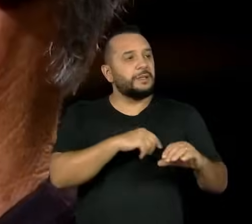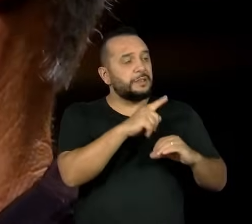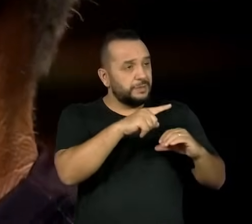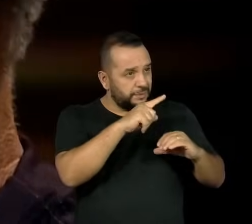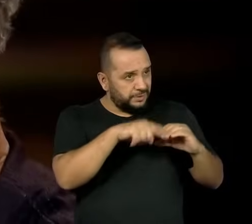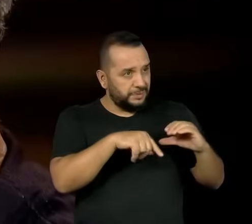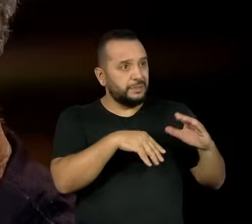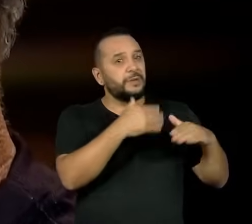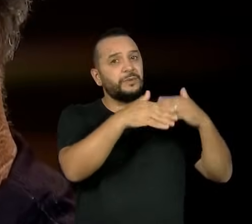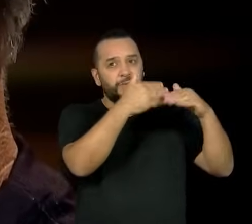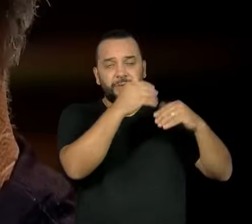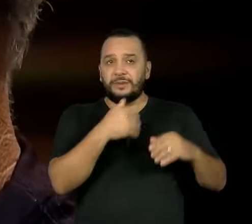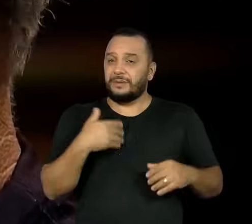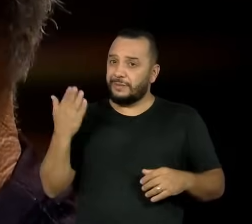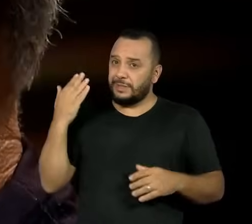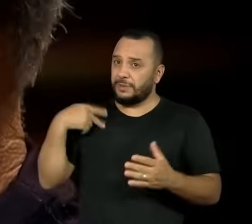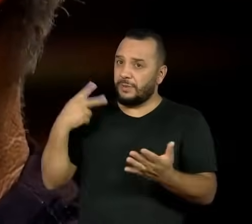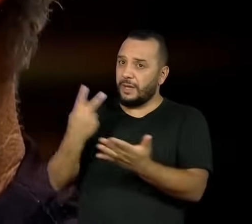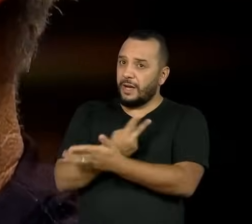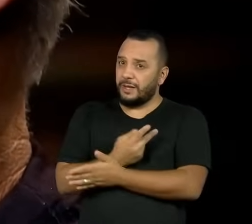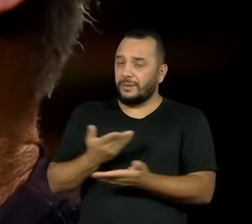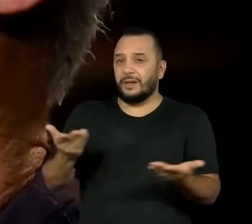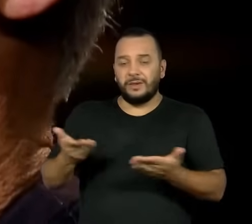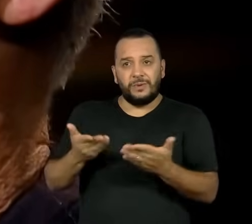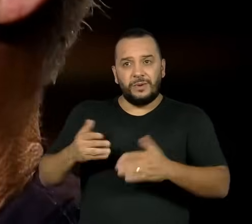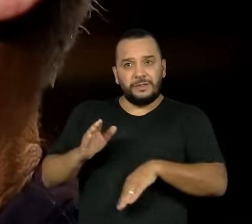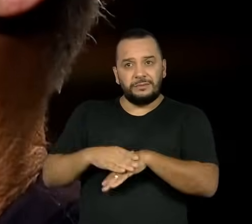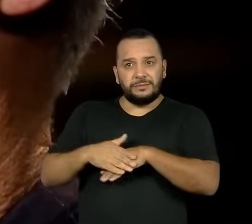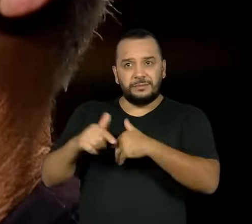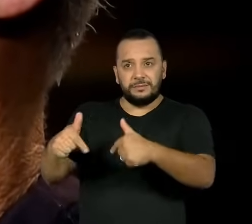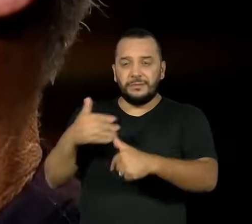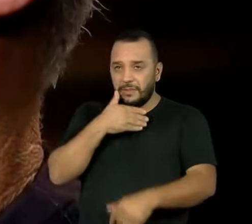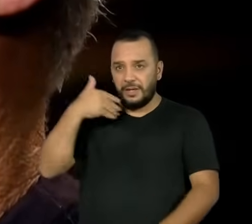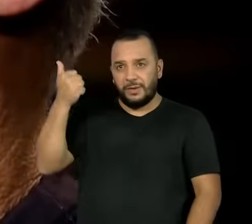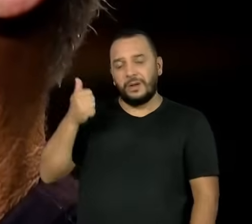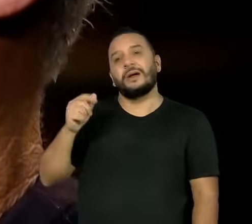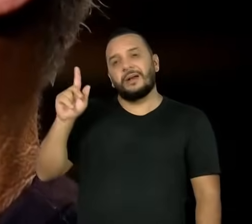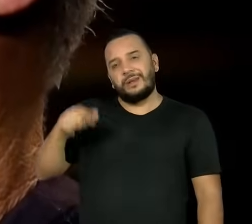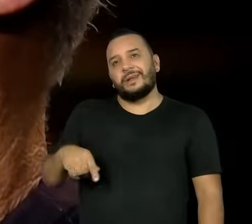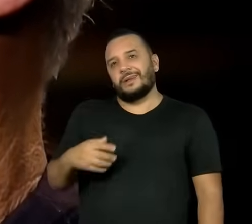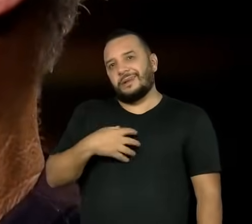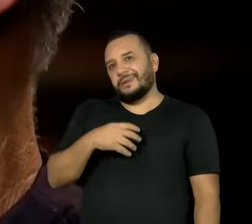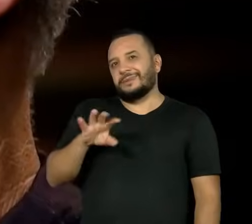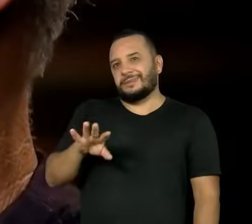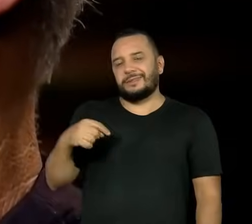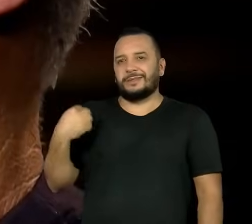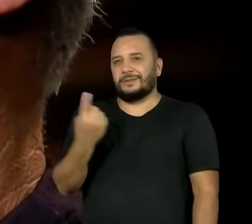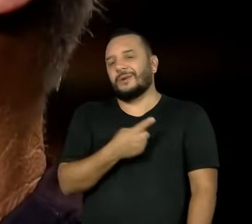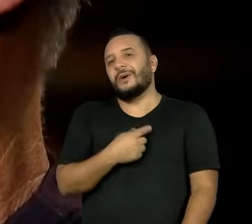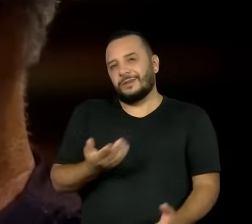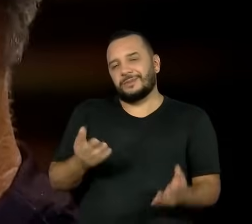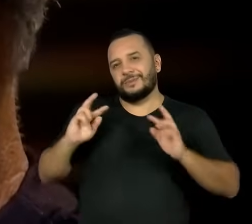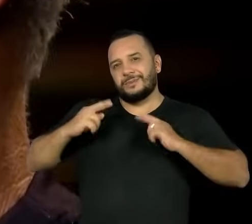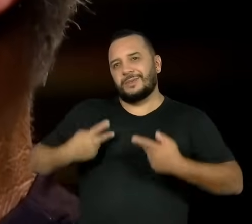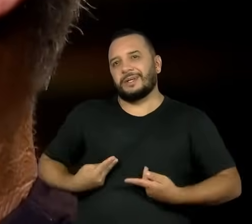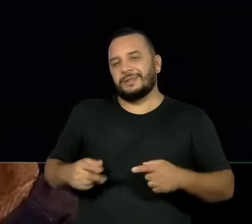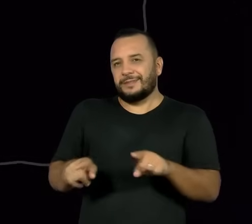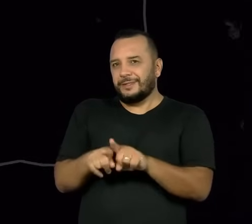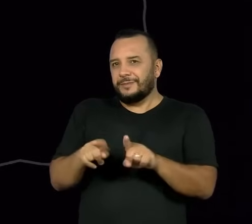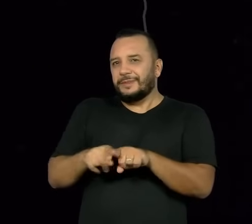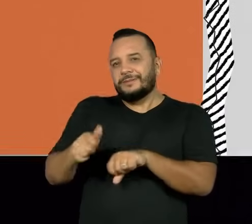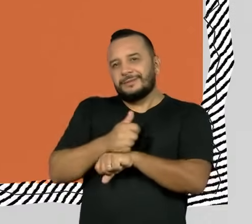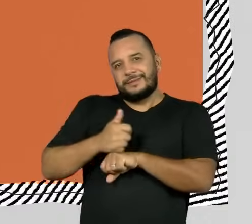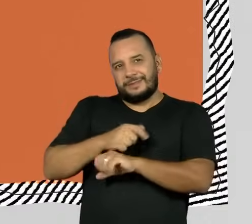errada, agora eu vou fazer uma outra coisa melhor. Acho que é esse aprofundamento que a gente acaba fazendo como ser humano e como